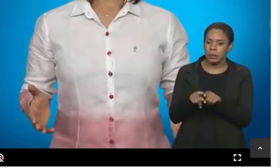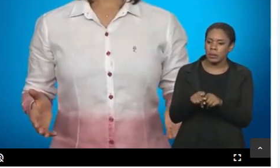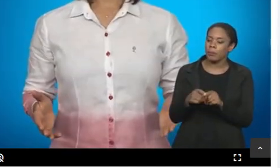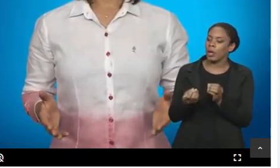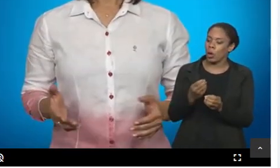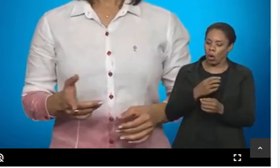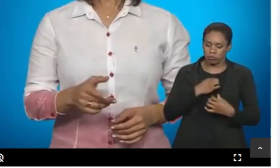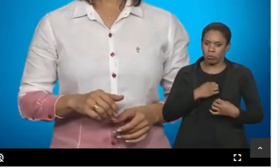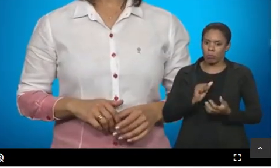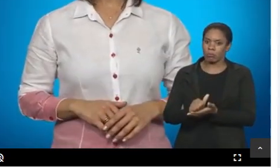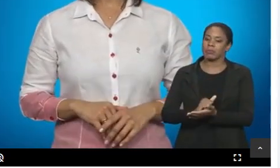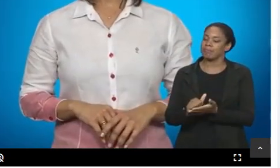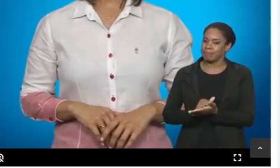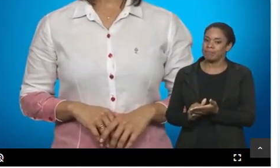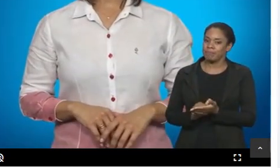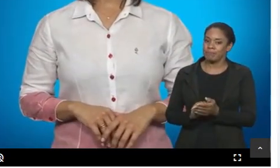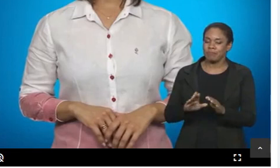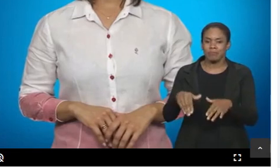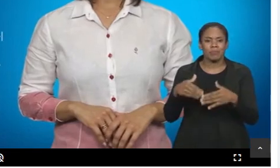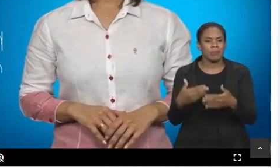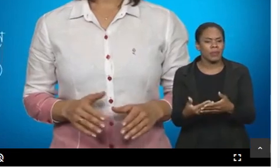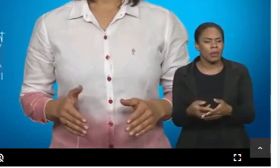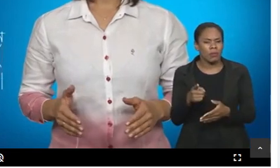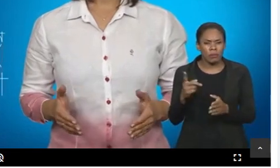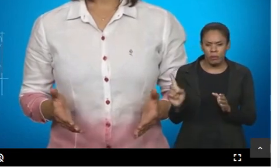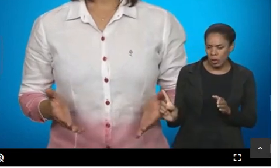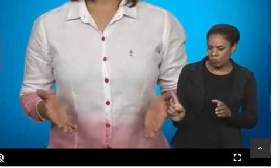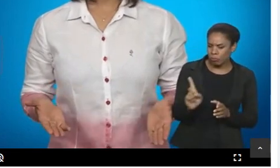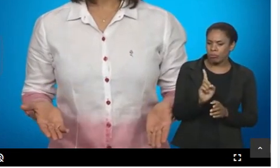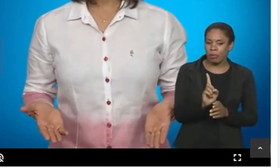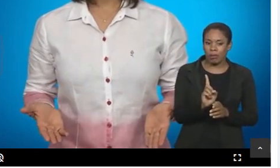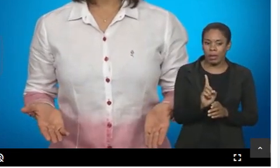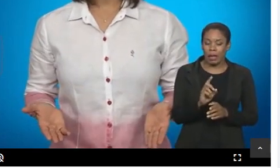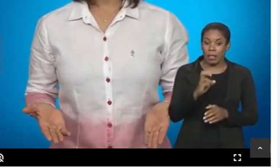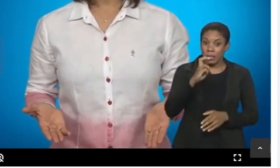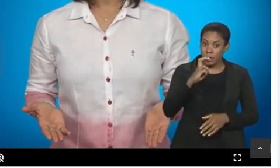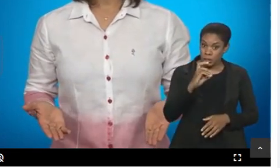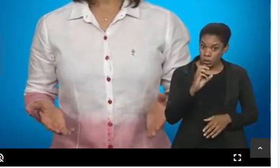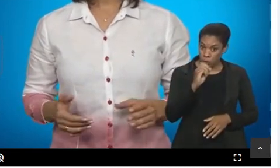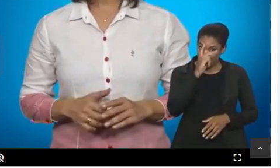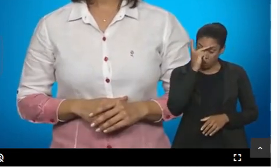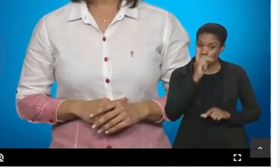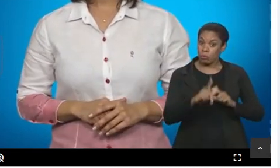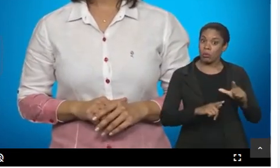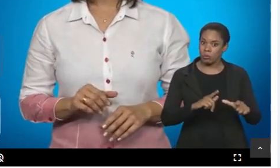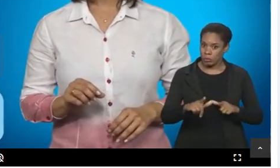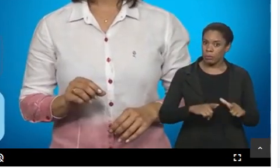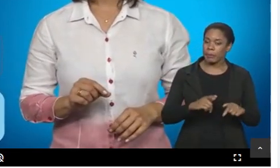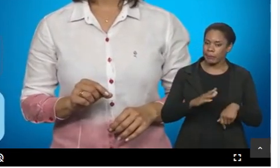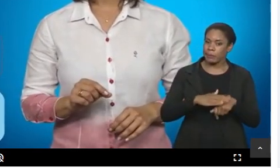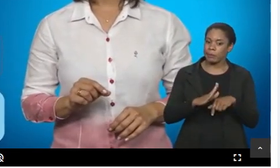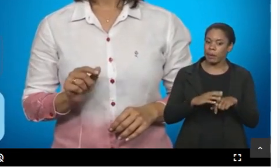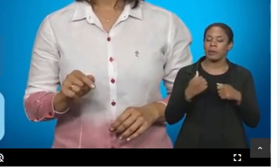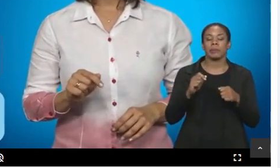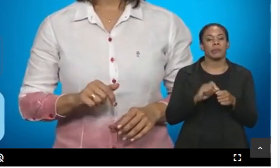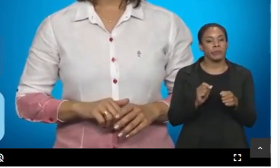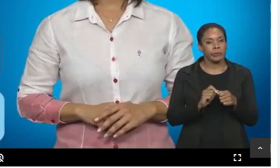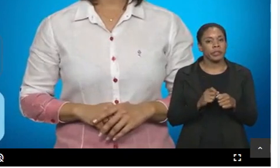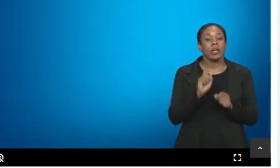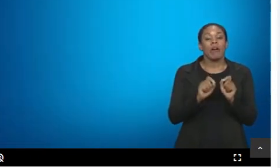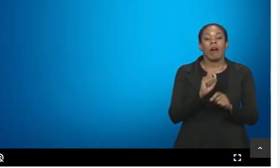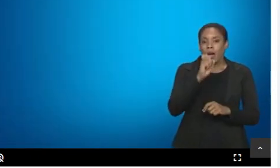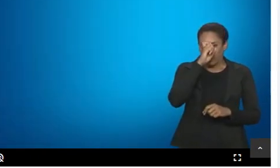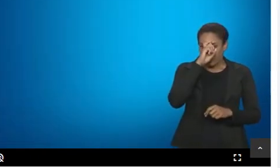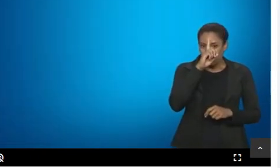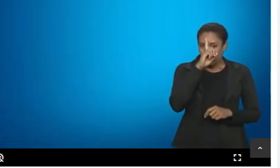lazer. Além disso, como você viu quando entrou na obra, já que aqui tem mais de 50 trabalhadores, a gente teve que montar um ambulatório. É